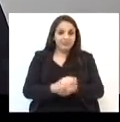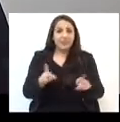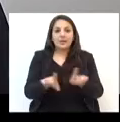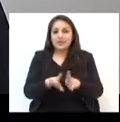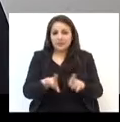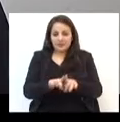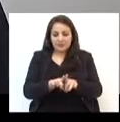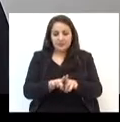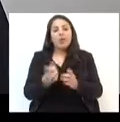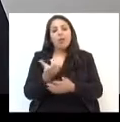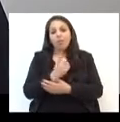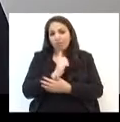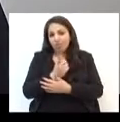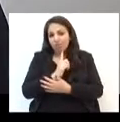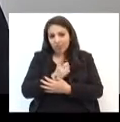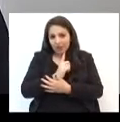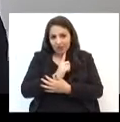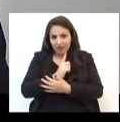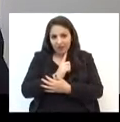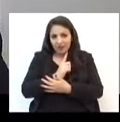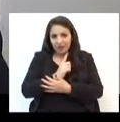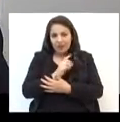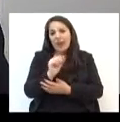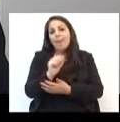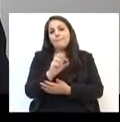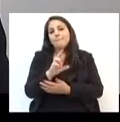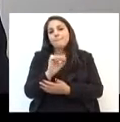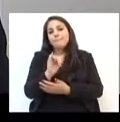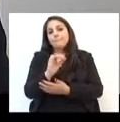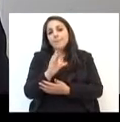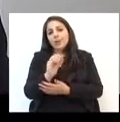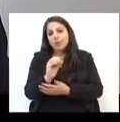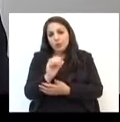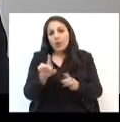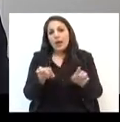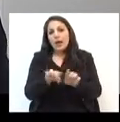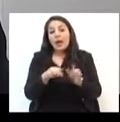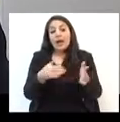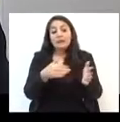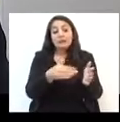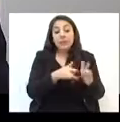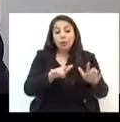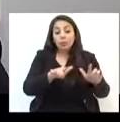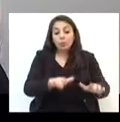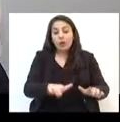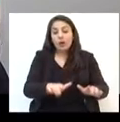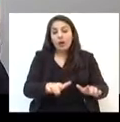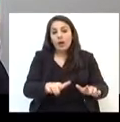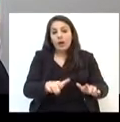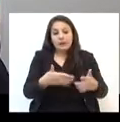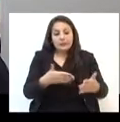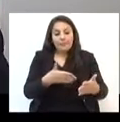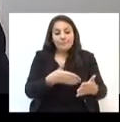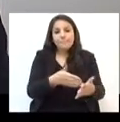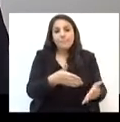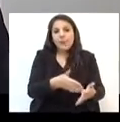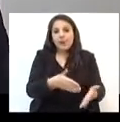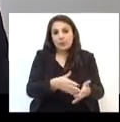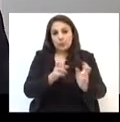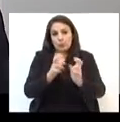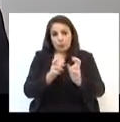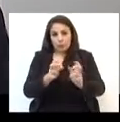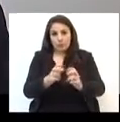existe o abrigo, ele vai até onde para o ônibus, quer dizer, até o limite da calçada,